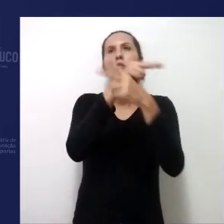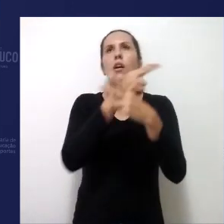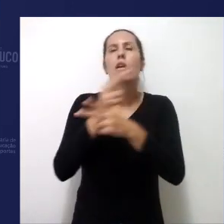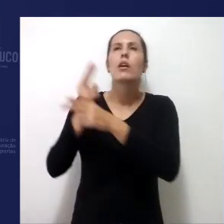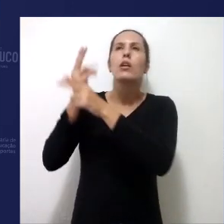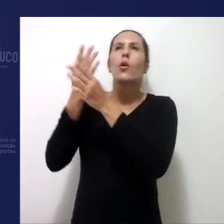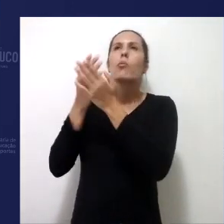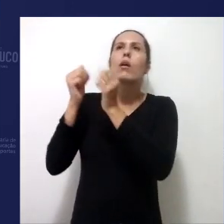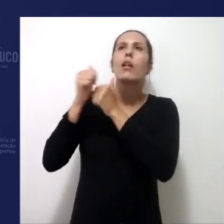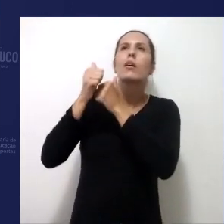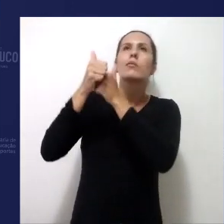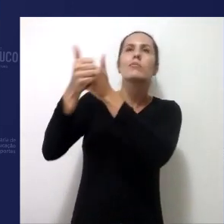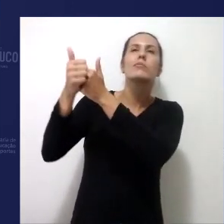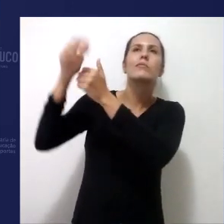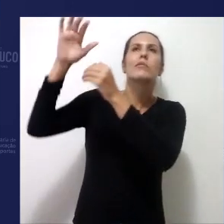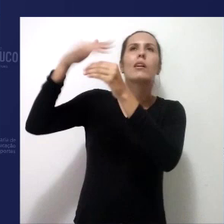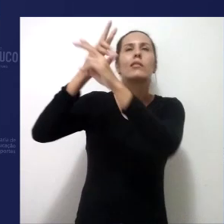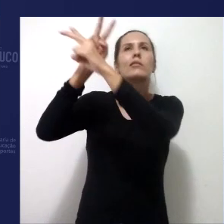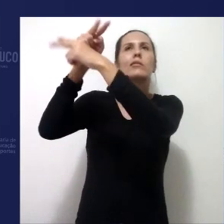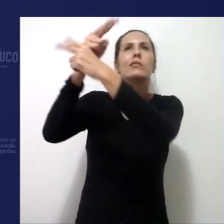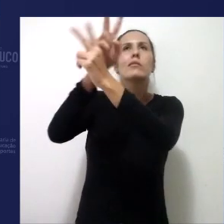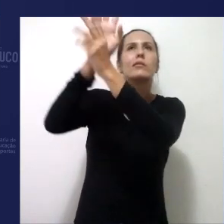o deslocamento dos ventos.